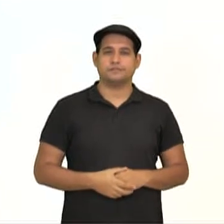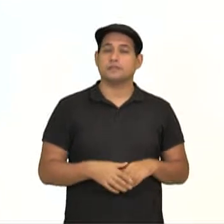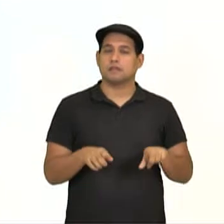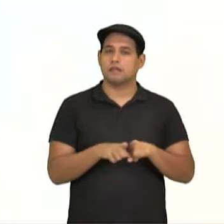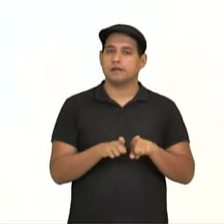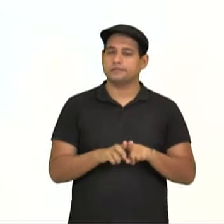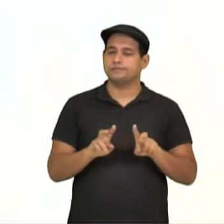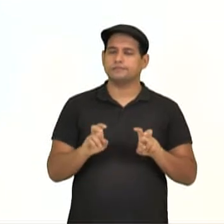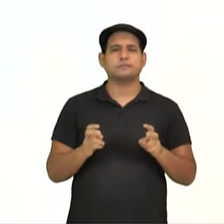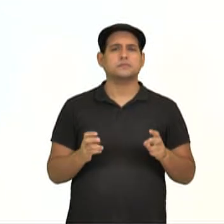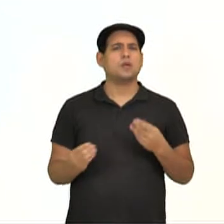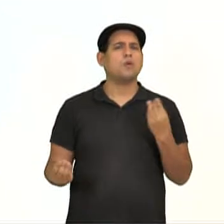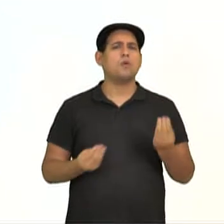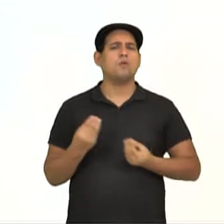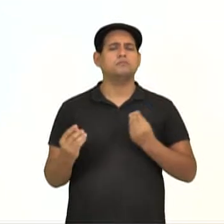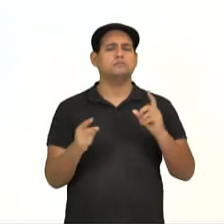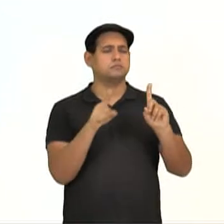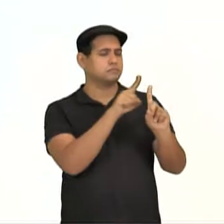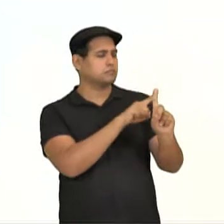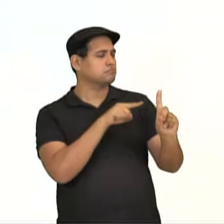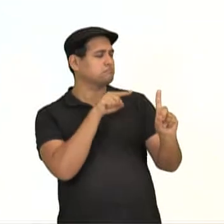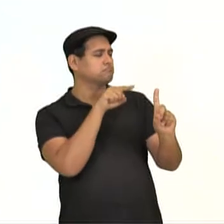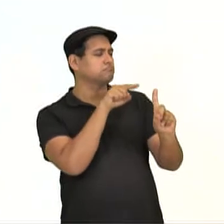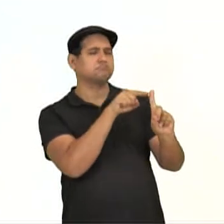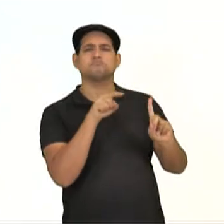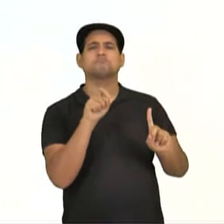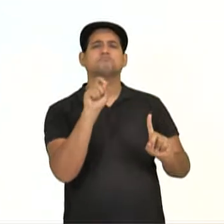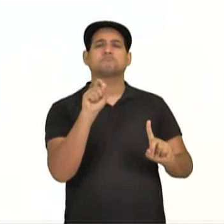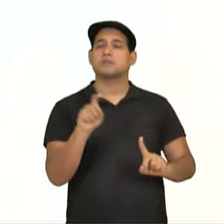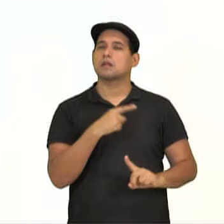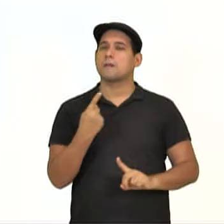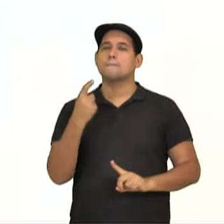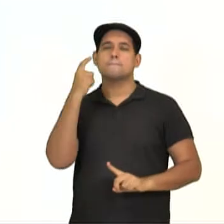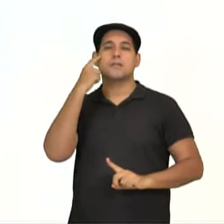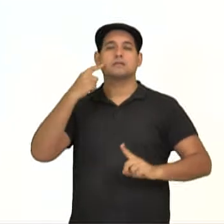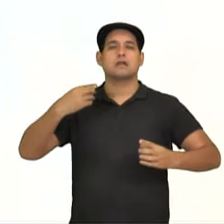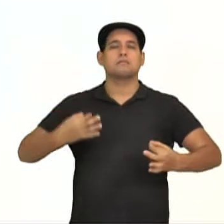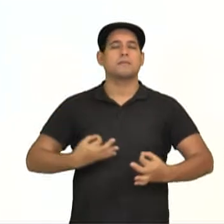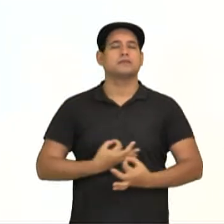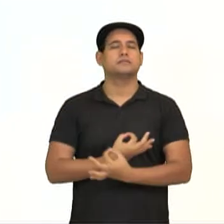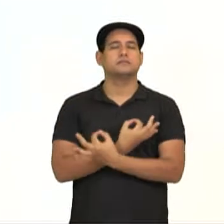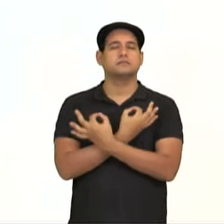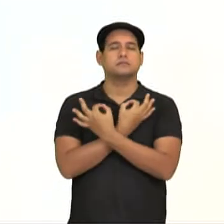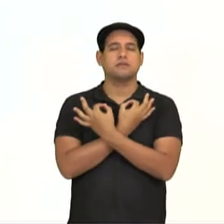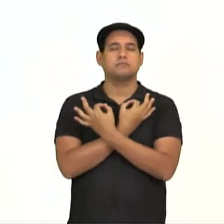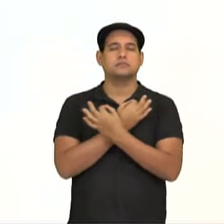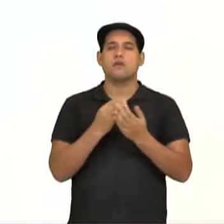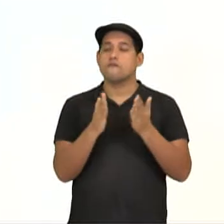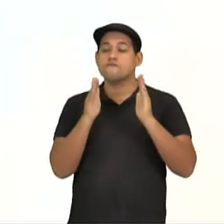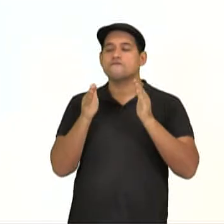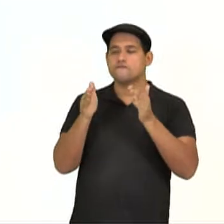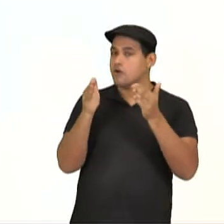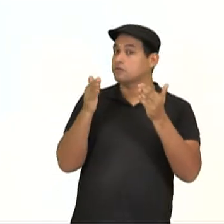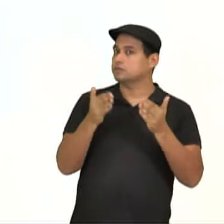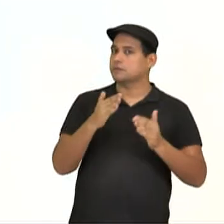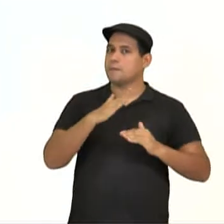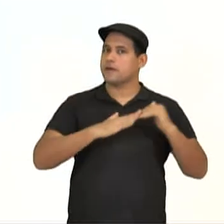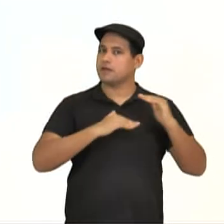Através disso, então, quais que são os nossos objetivos quando nós pensamos em meditação, focamos nesta